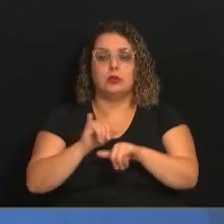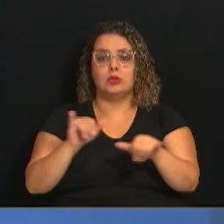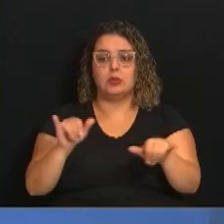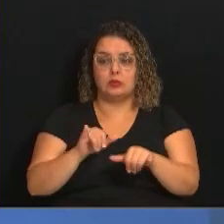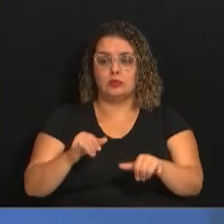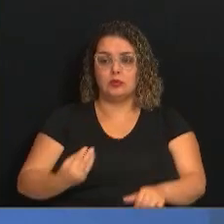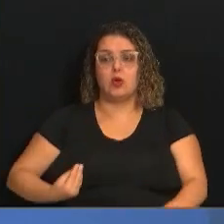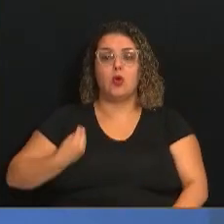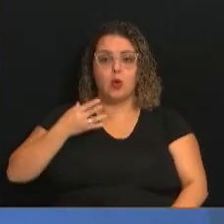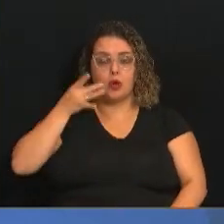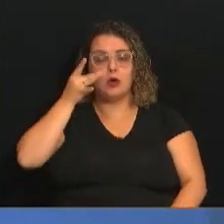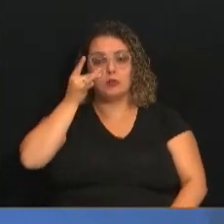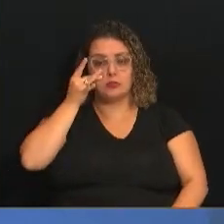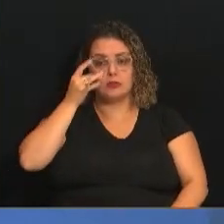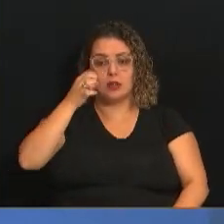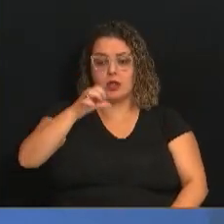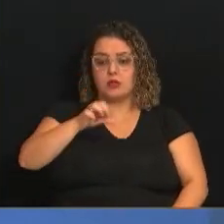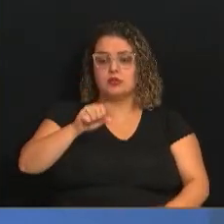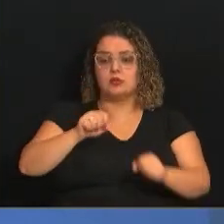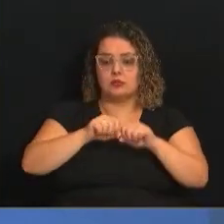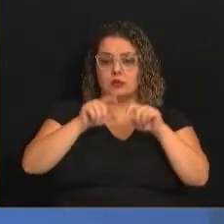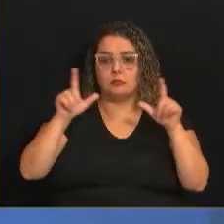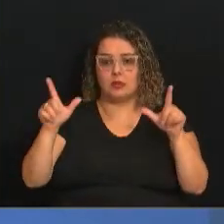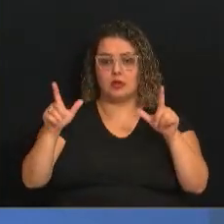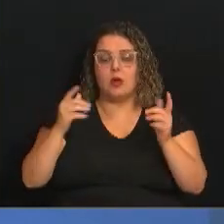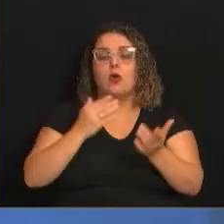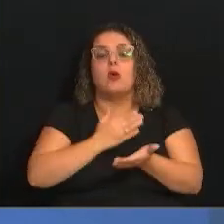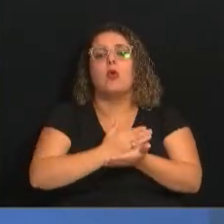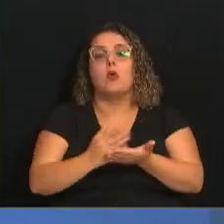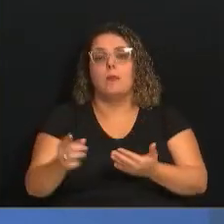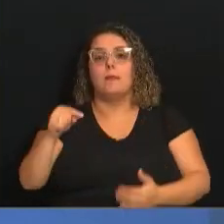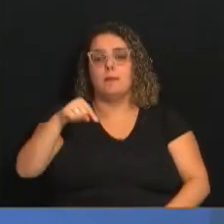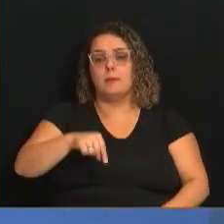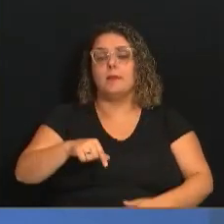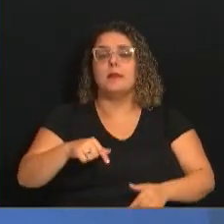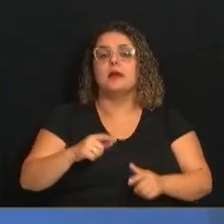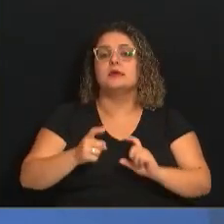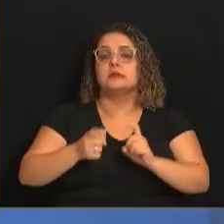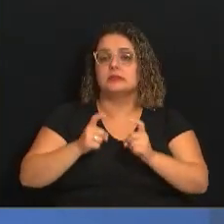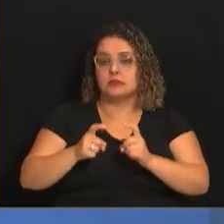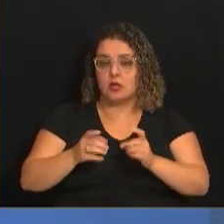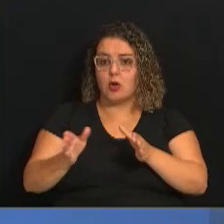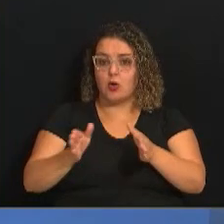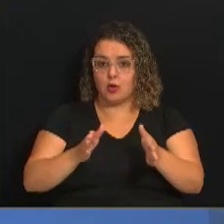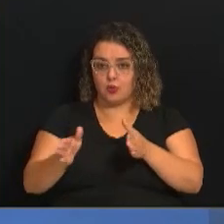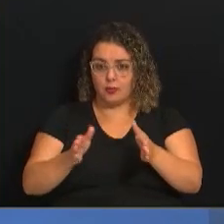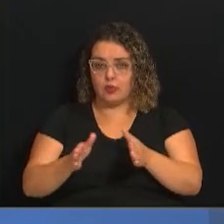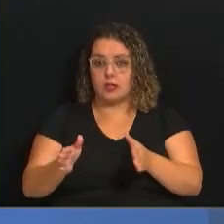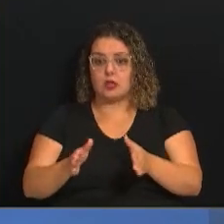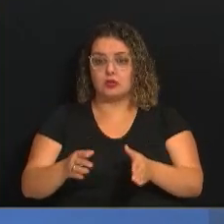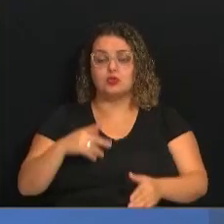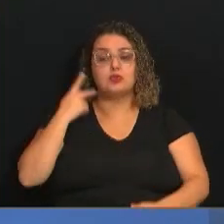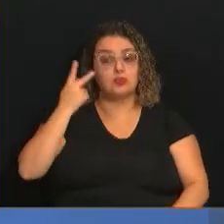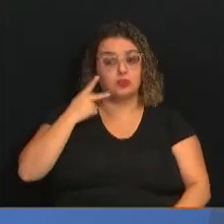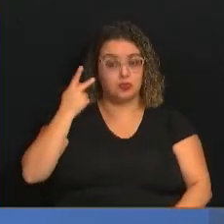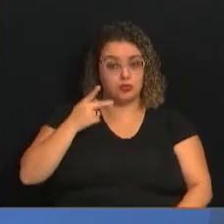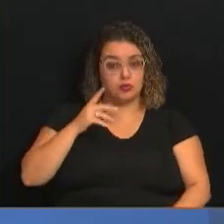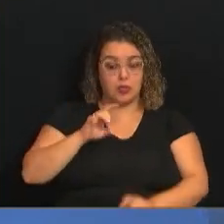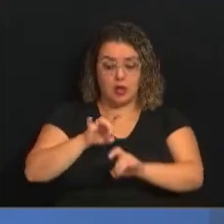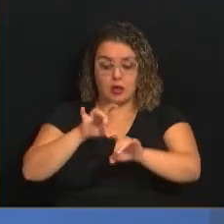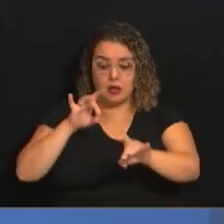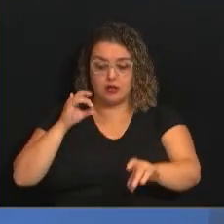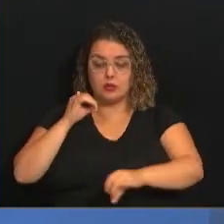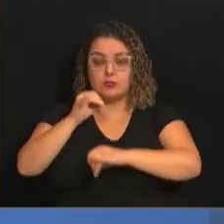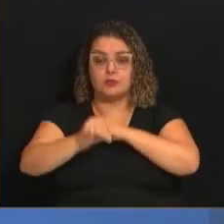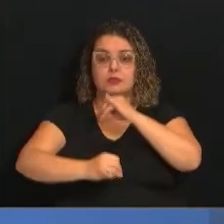ao vivo às 9h da manhã. Então, a gente começa essa reunião com esse período em que os vereadores conectados pelo sistema